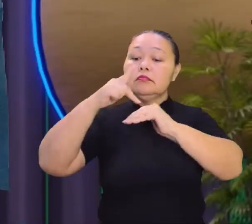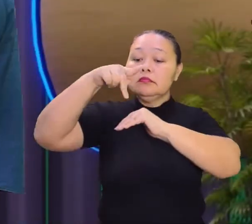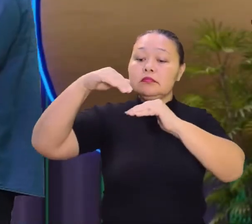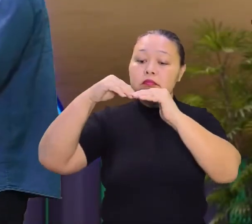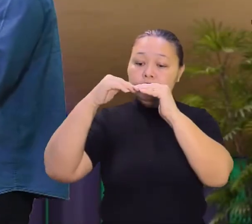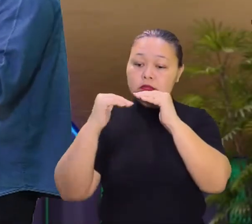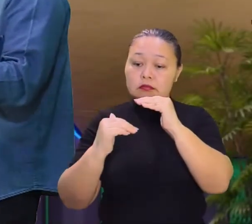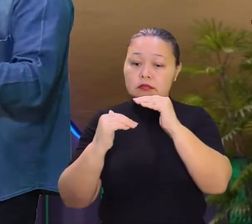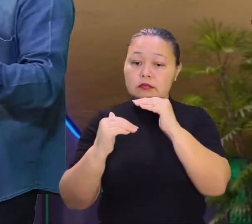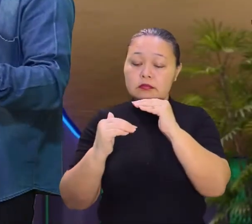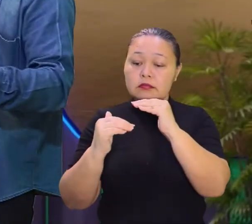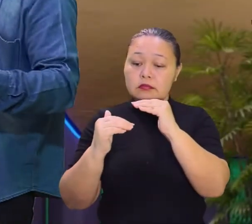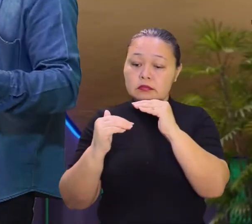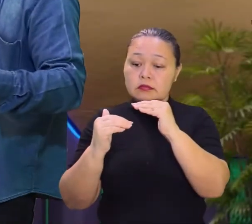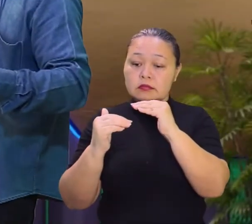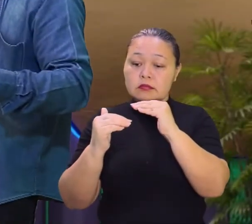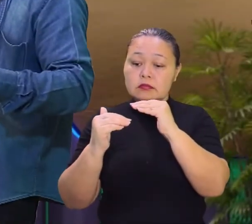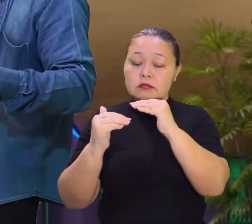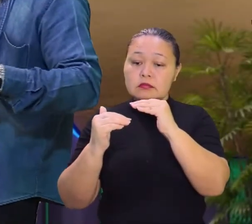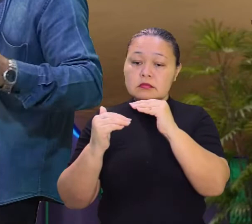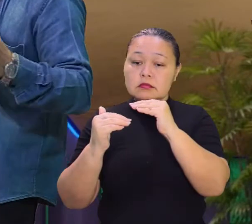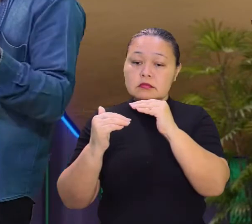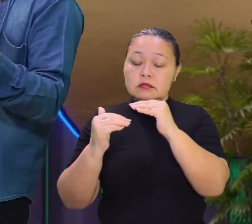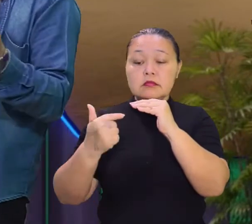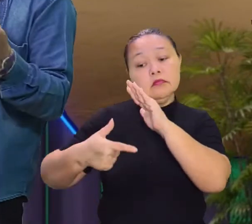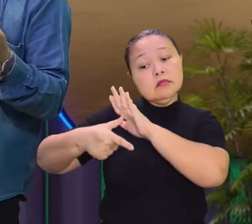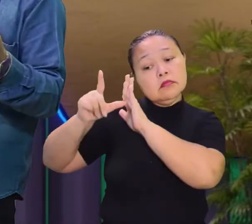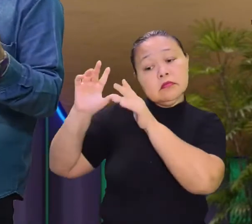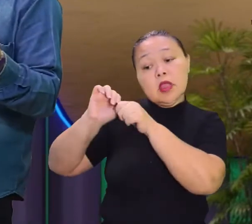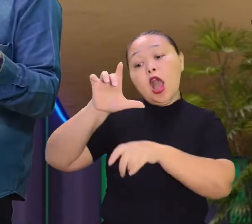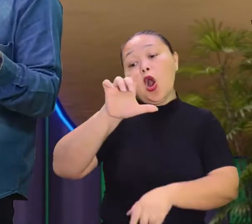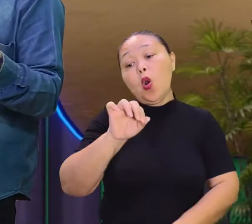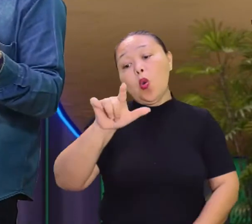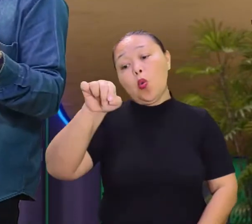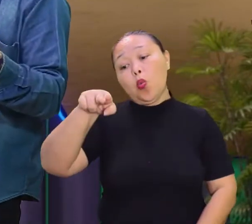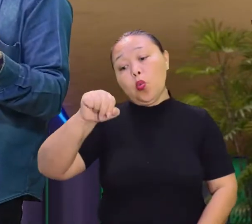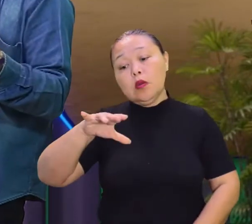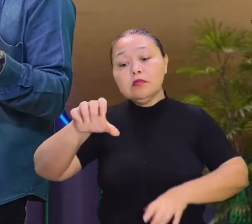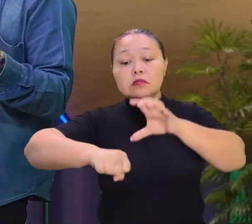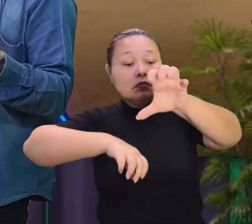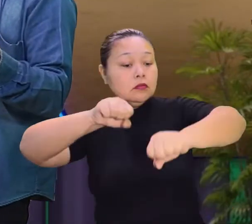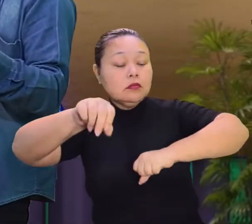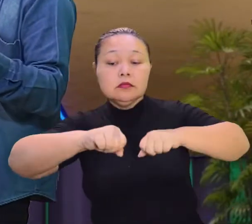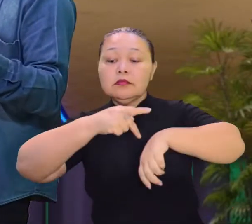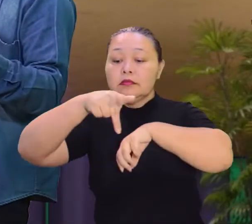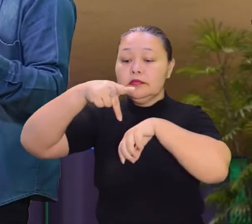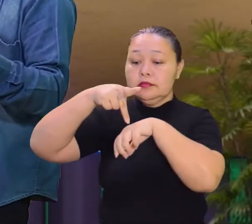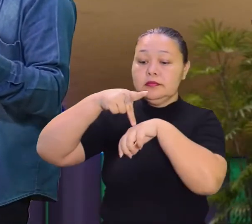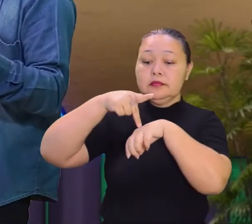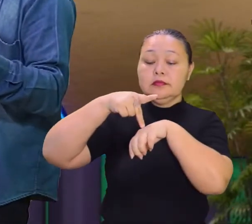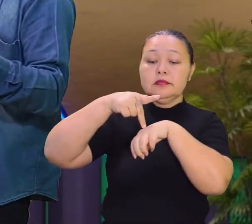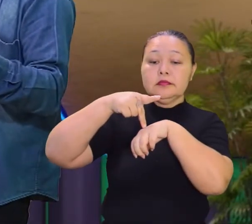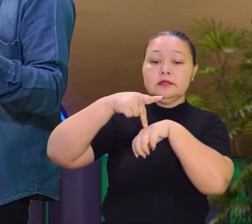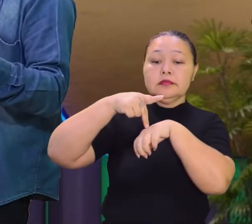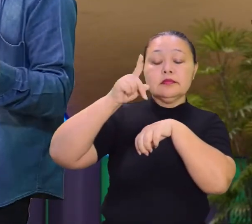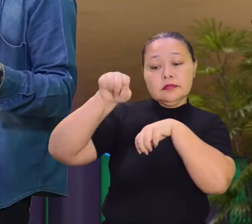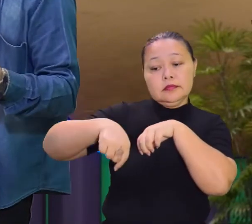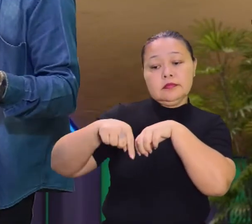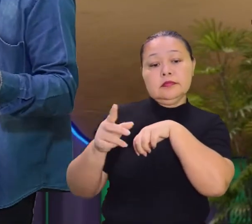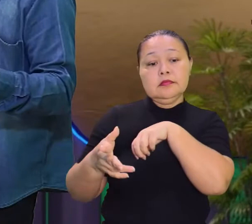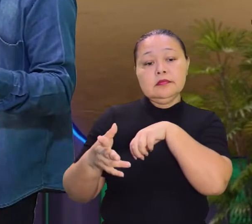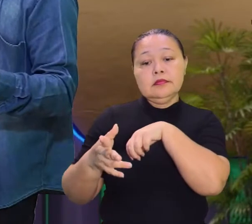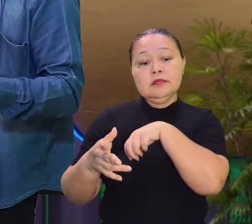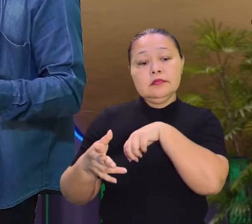Subdesenvolvimento esse que antes era colônia, esses países subdesenvolvidos. É isso? Eram colônias.